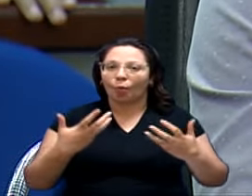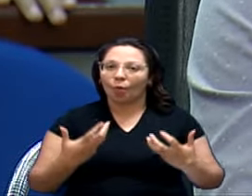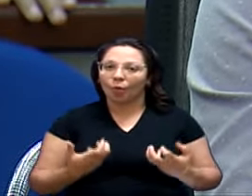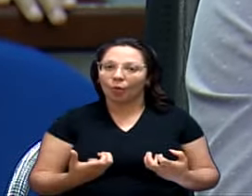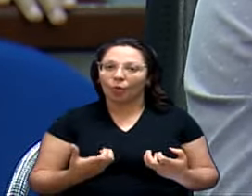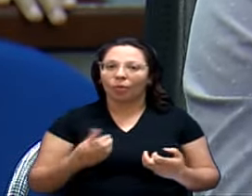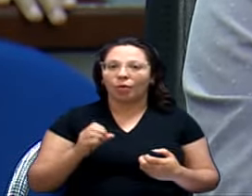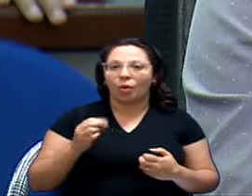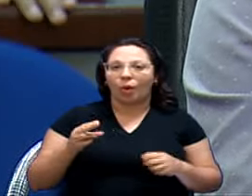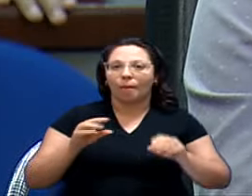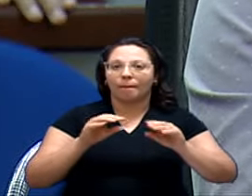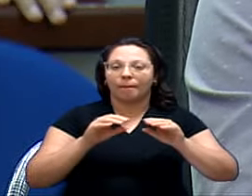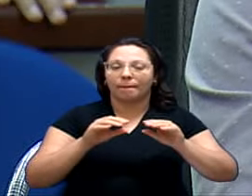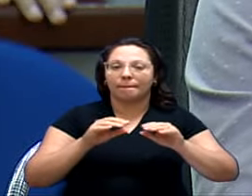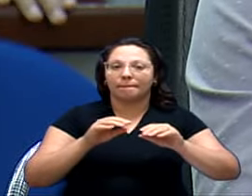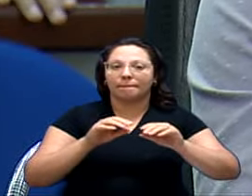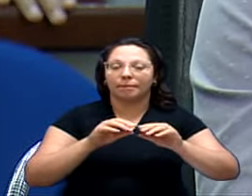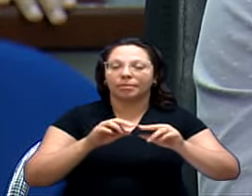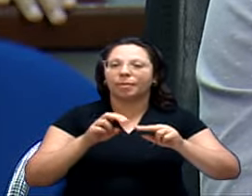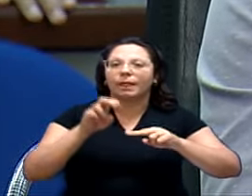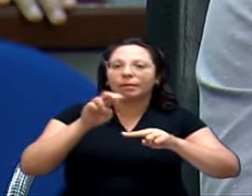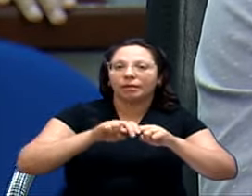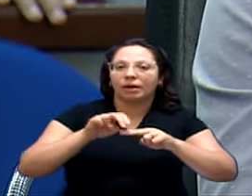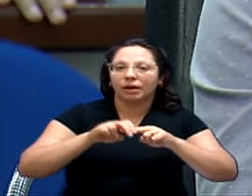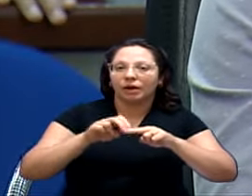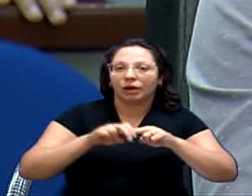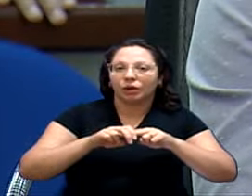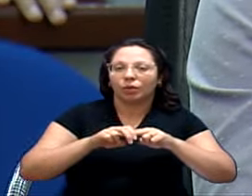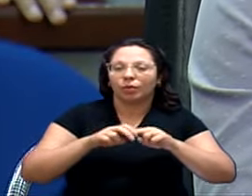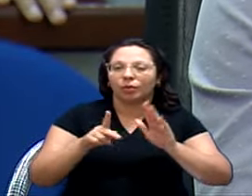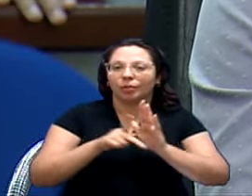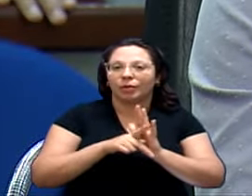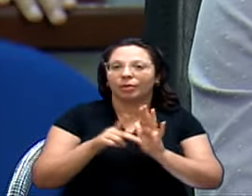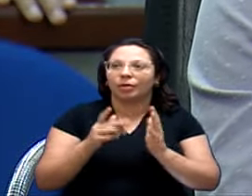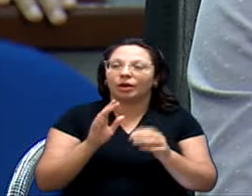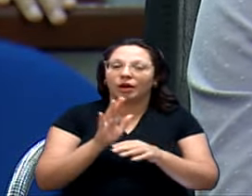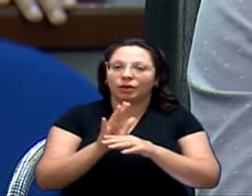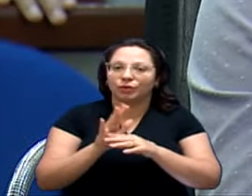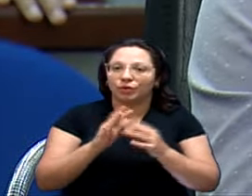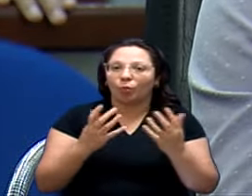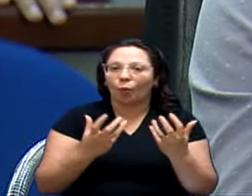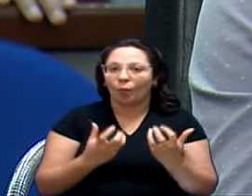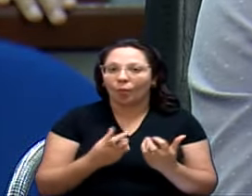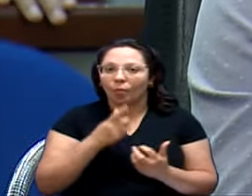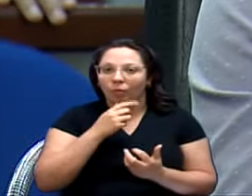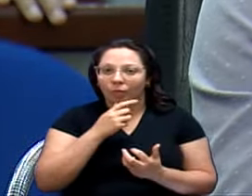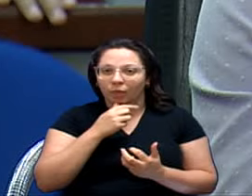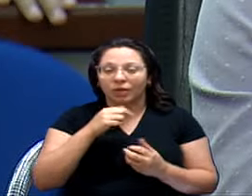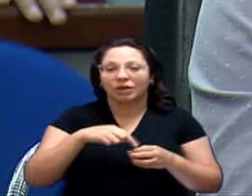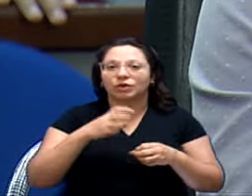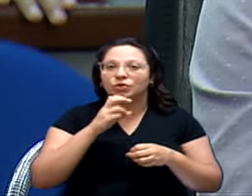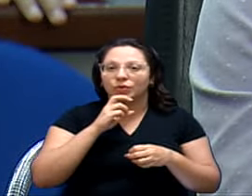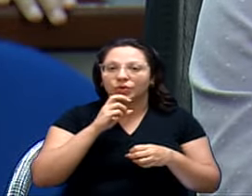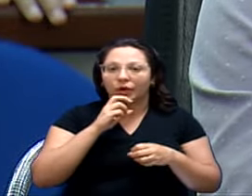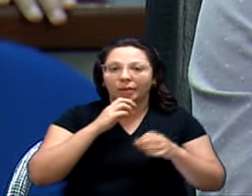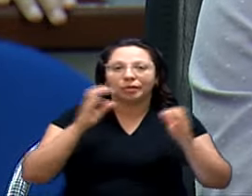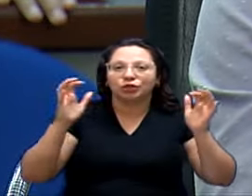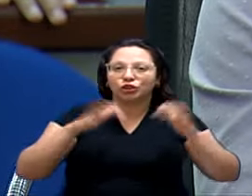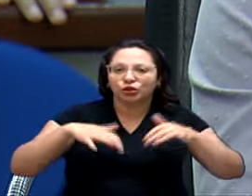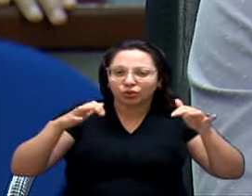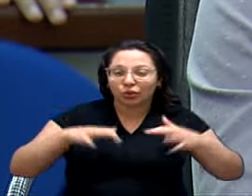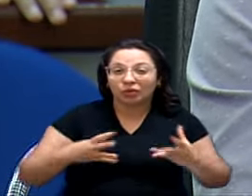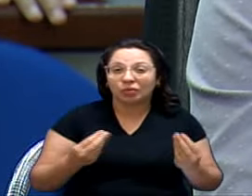artificiais de sistemas de drenagem reservatório de água porque Sorocaba é uma cidade que quando chove muito alaga e quando